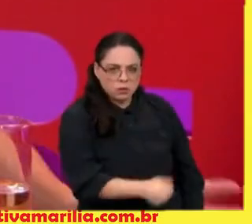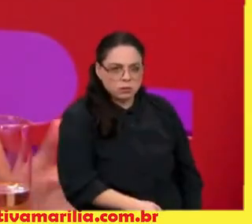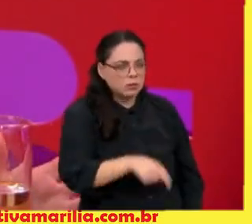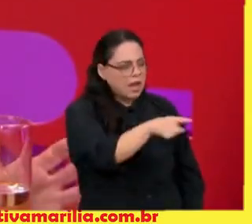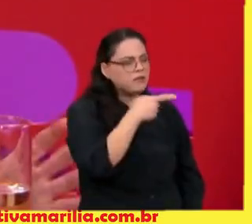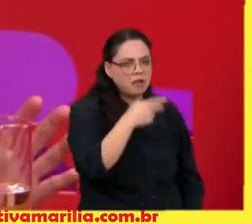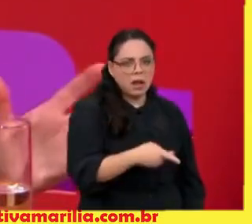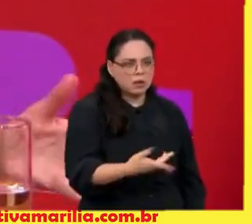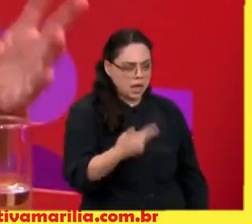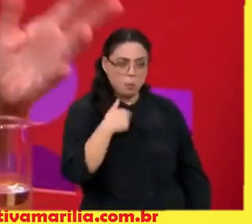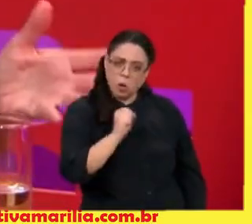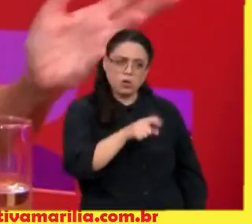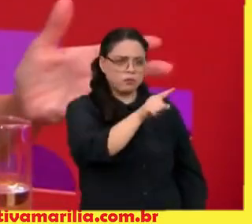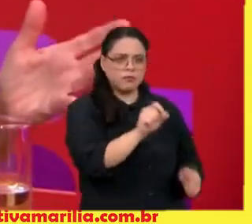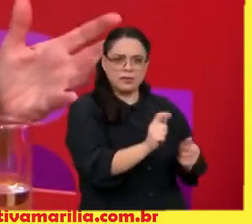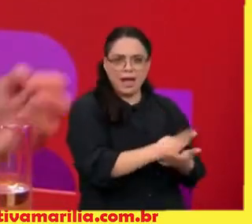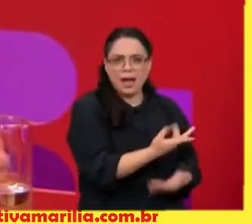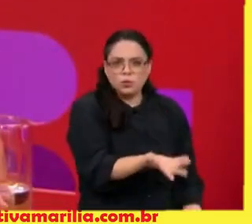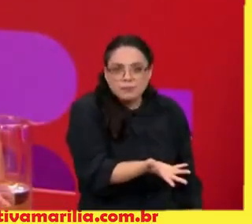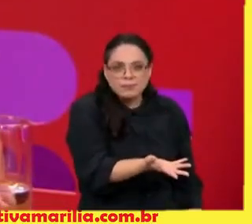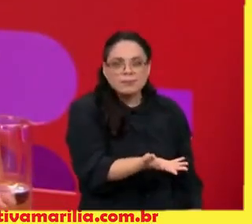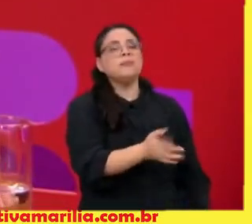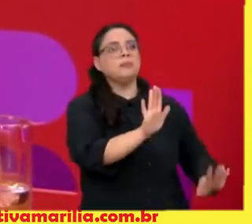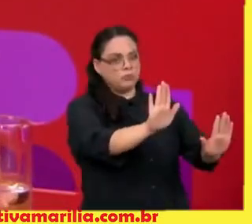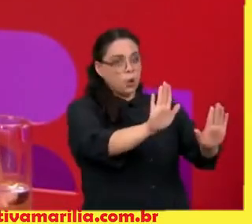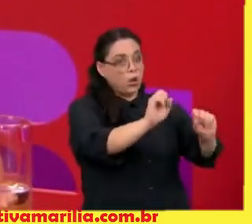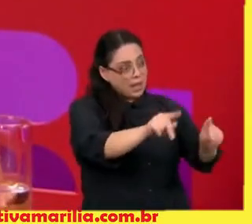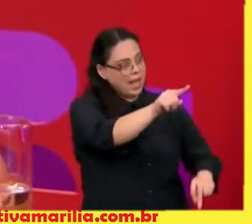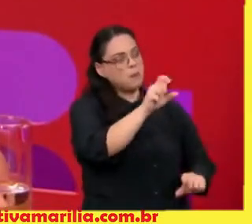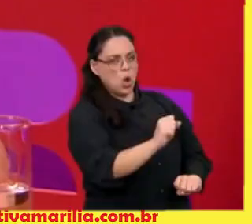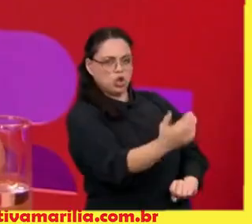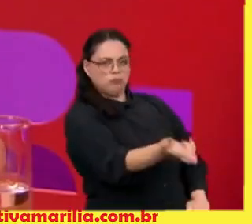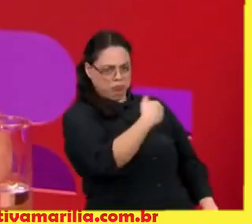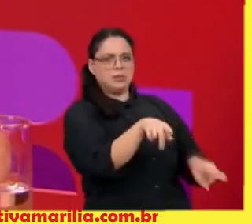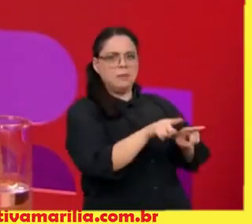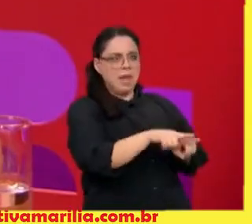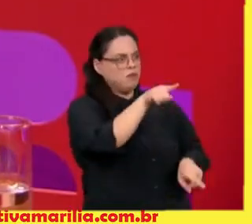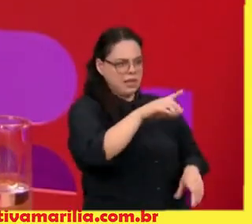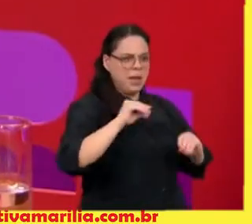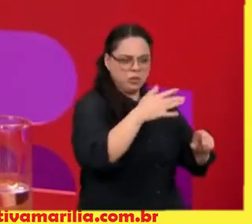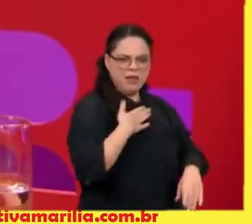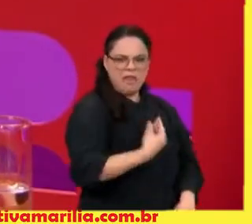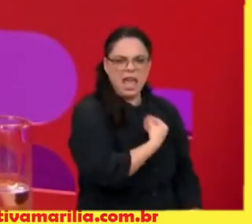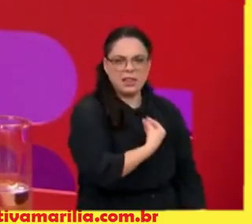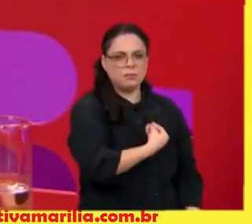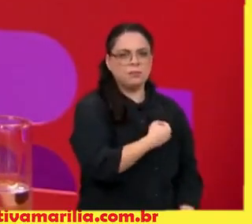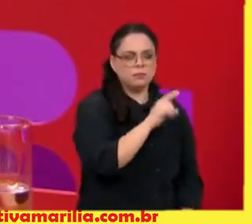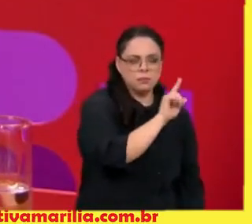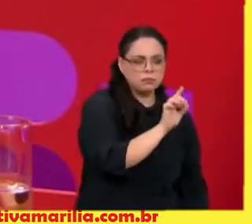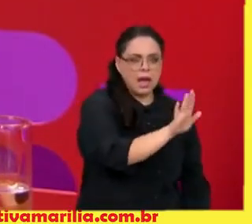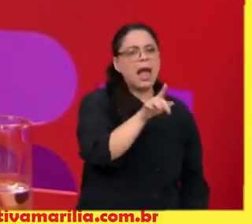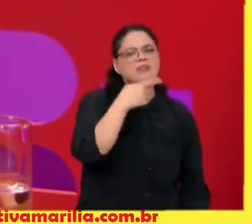na minha vida. Sim. Tá, é legítimo, né? Eu posso dizer, mas espera aí, não posso ver... Agora, se ele diz, você não pode falar porque